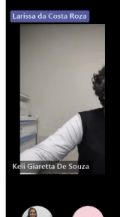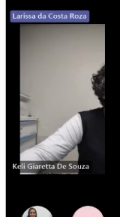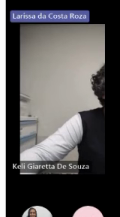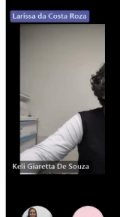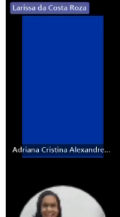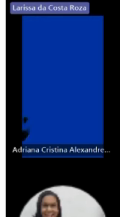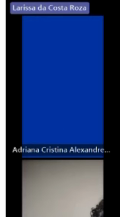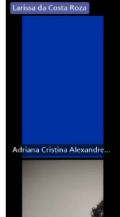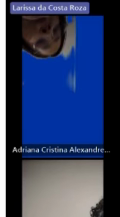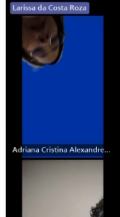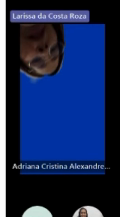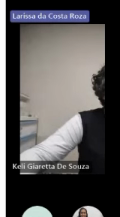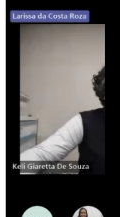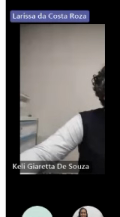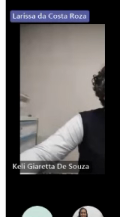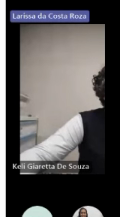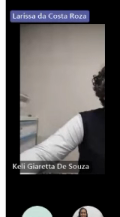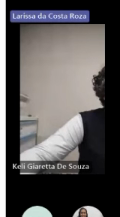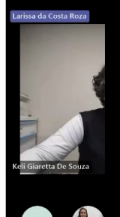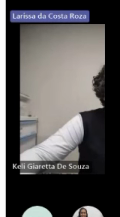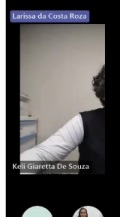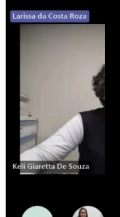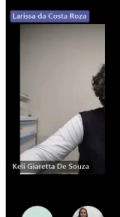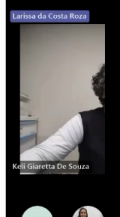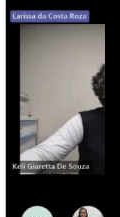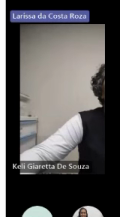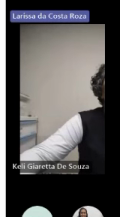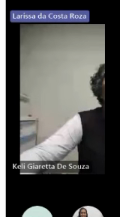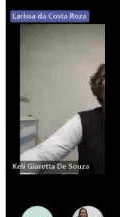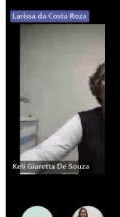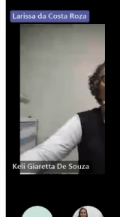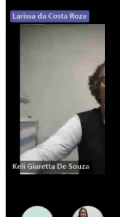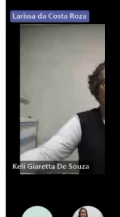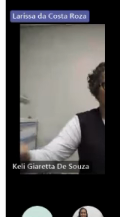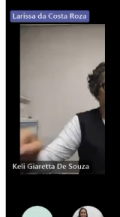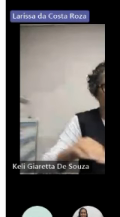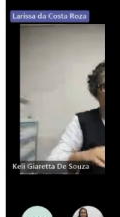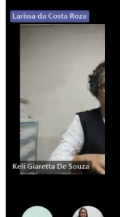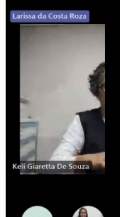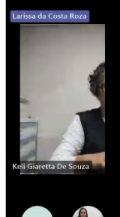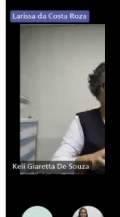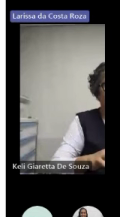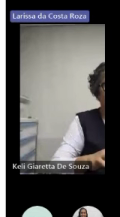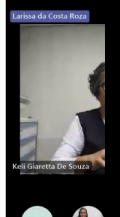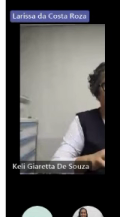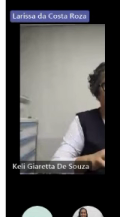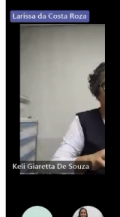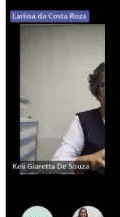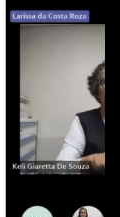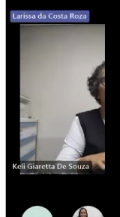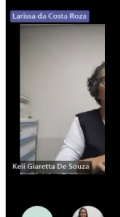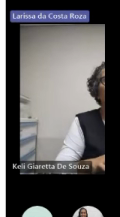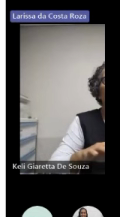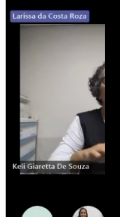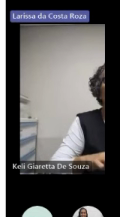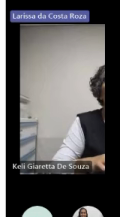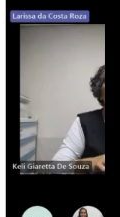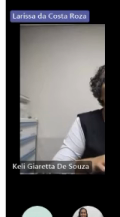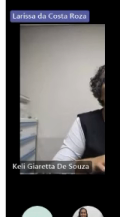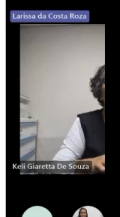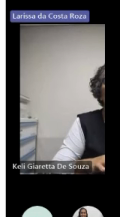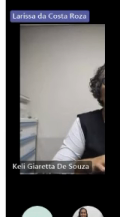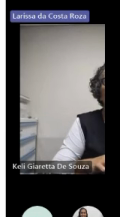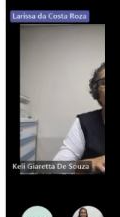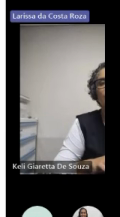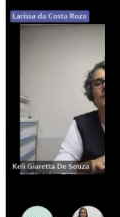nossa emergência, a gente conseguir manipular ele de uma forma mais rápida, mais fácil, porque o tempo é vida. Então, quando a gente tem uma emergência dentro da nossa unidade, qualquer